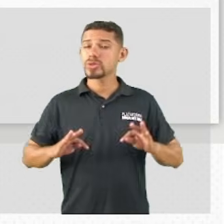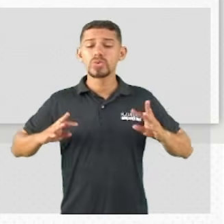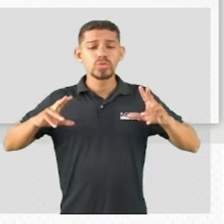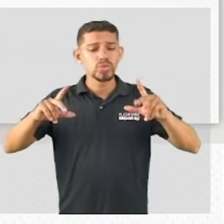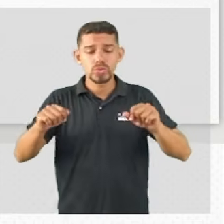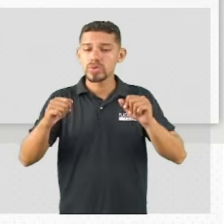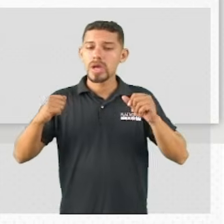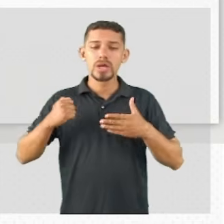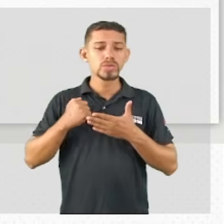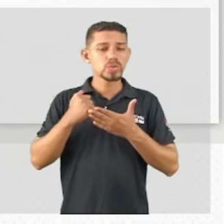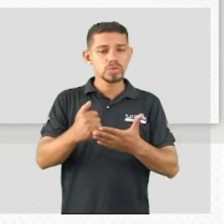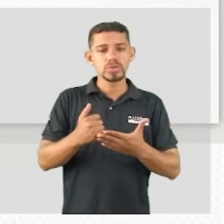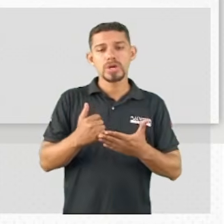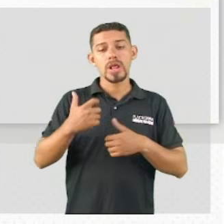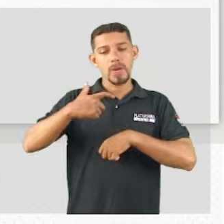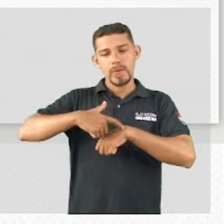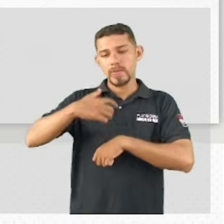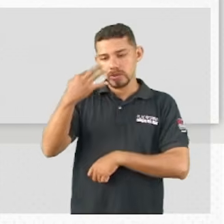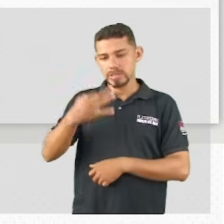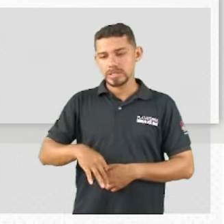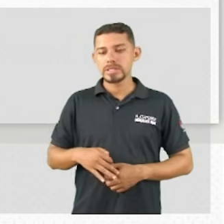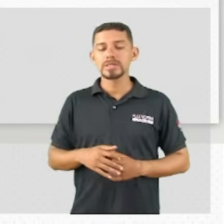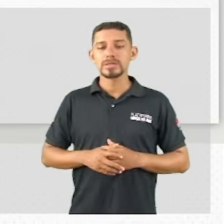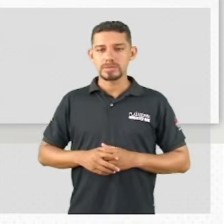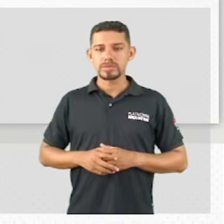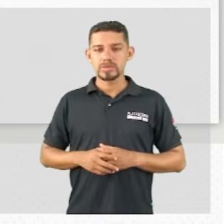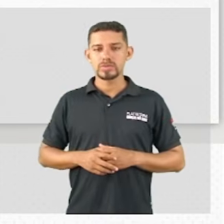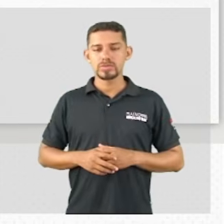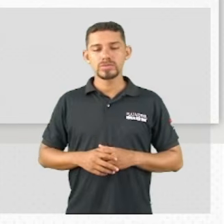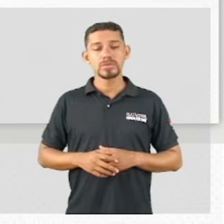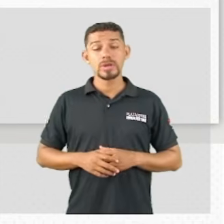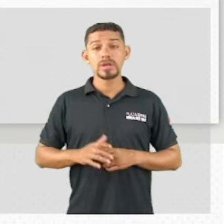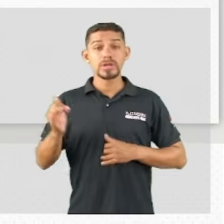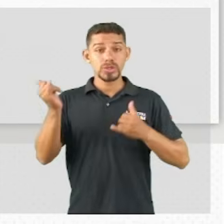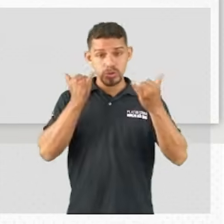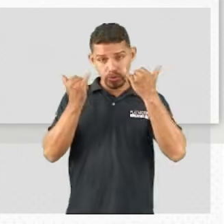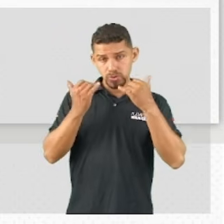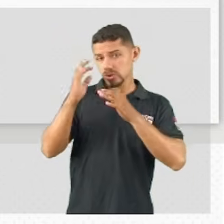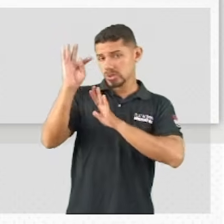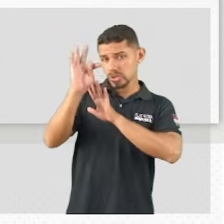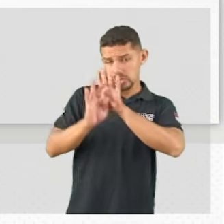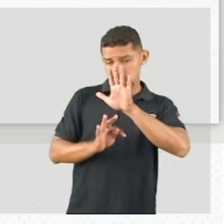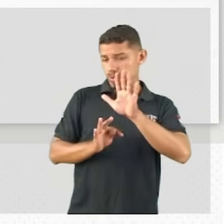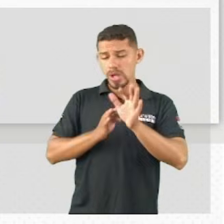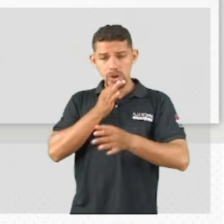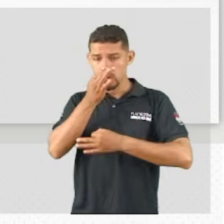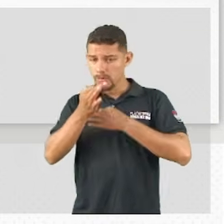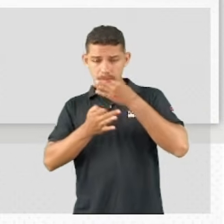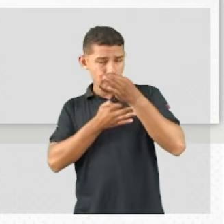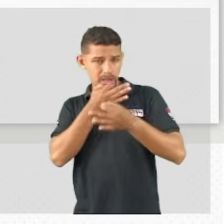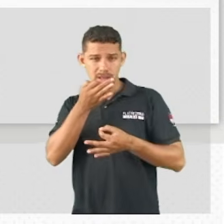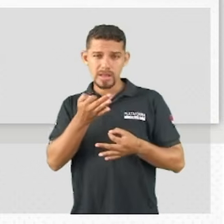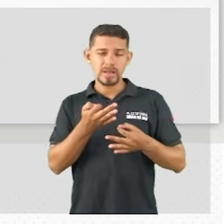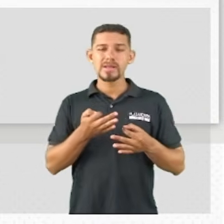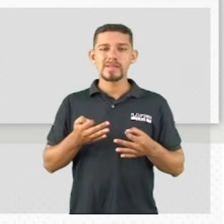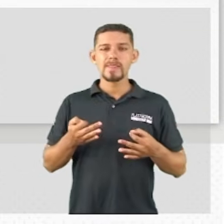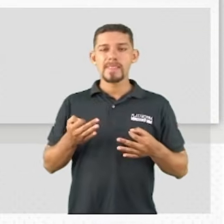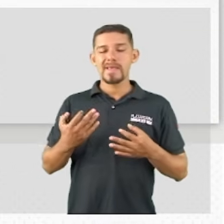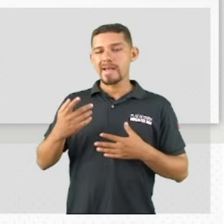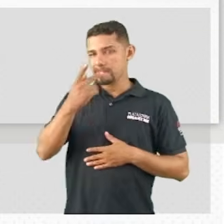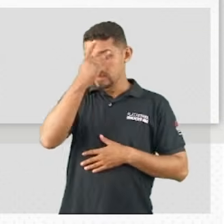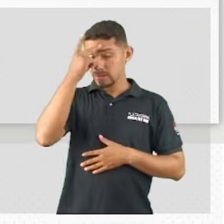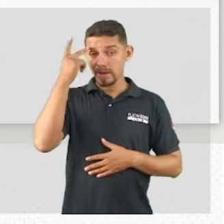ajuda no momento do debate, torna a informação fluida e os textos, os argumentos ficam coerentes, né? Conforme a pessoa